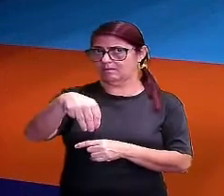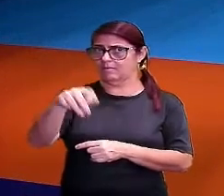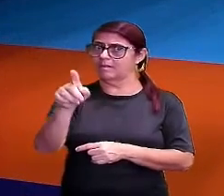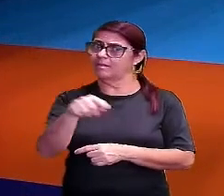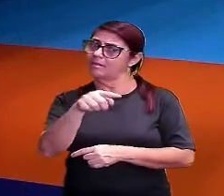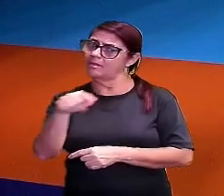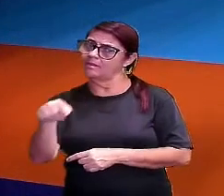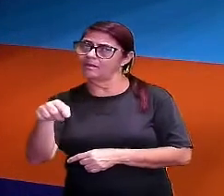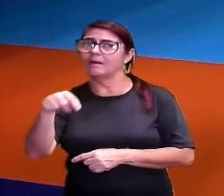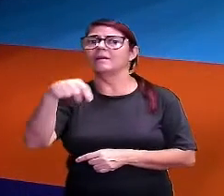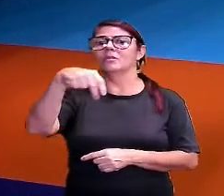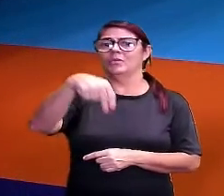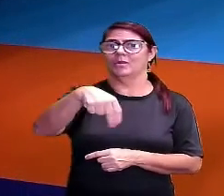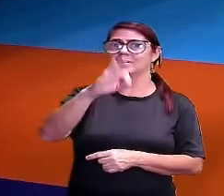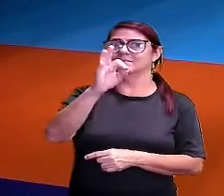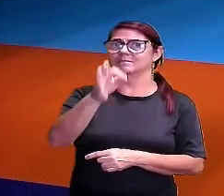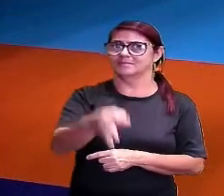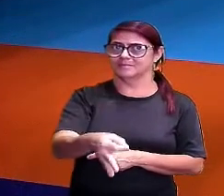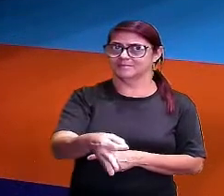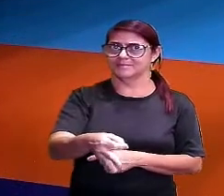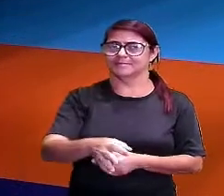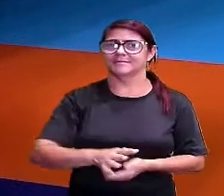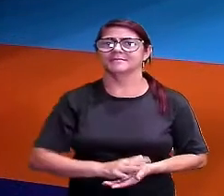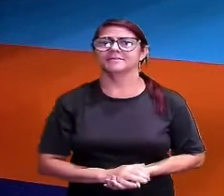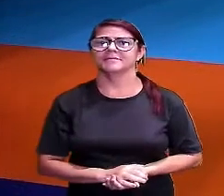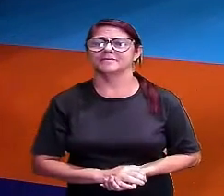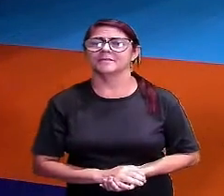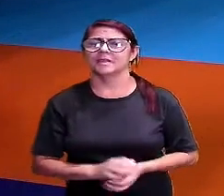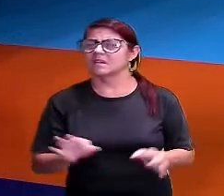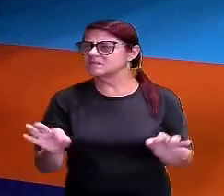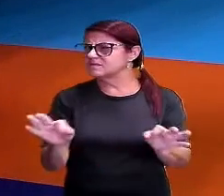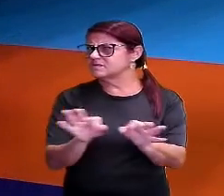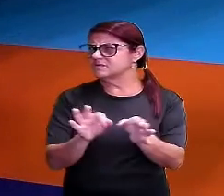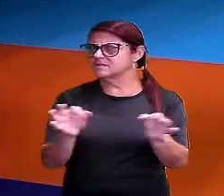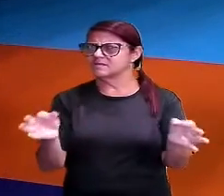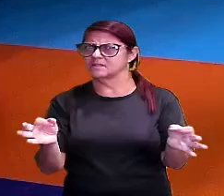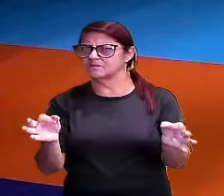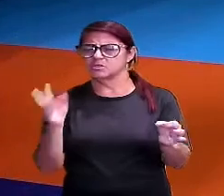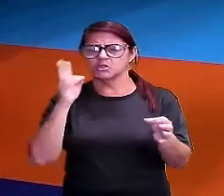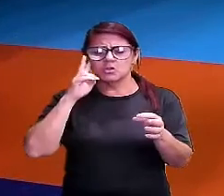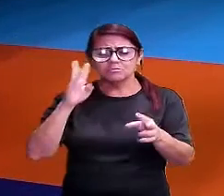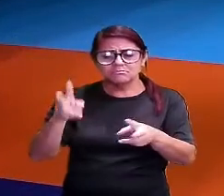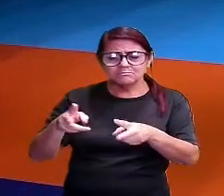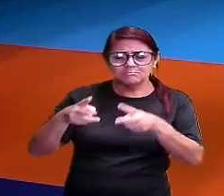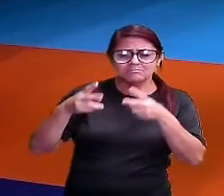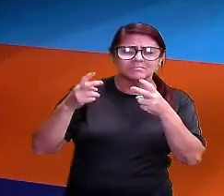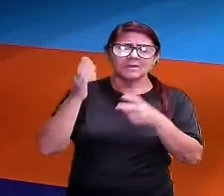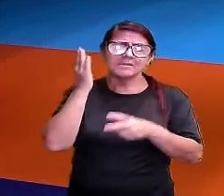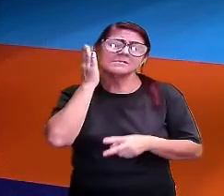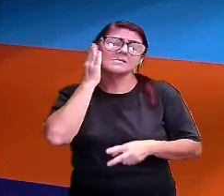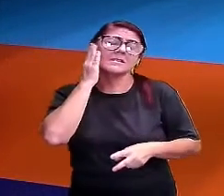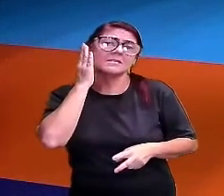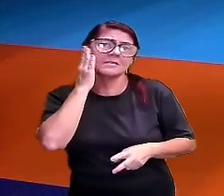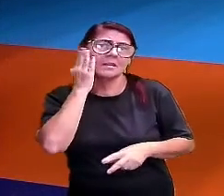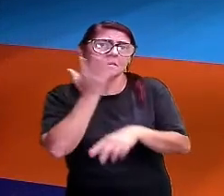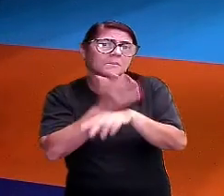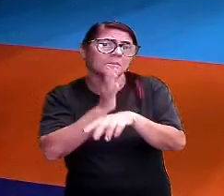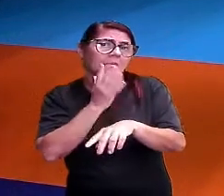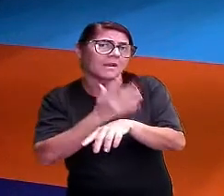letrinha? N. Tá vendo? Então, é simples, gente. É uma questão de compreensão e